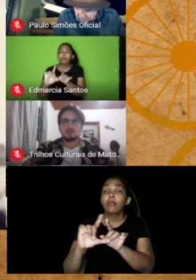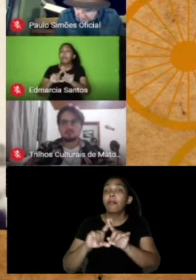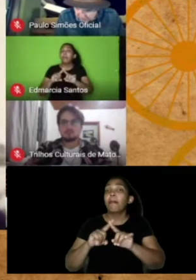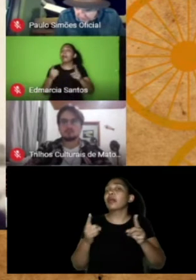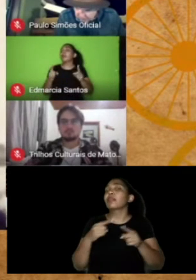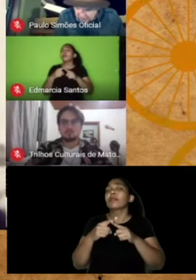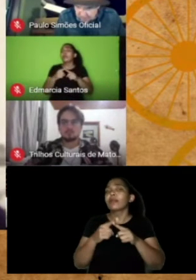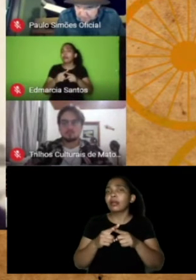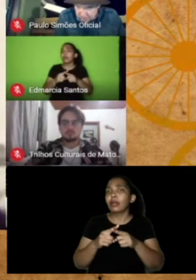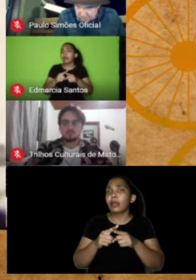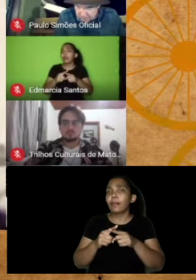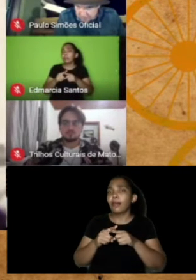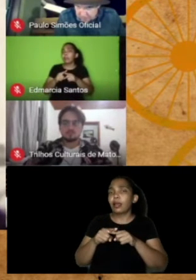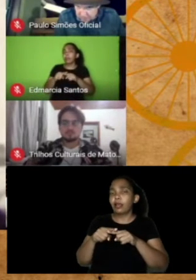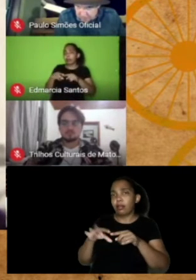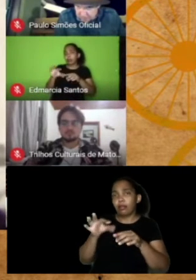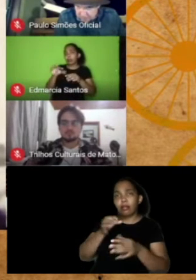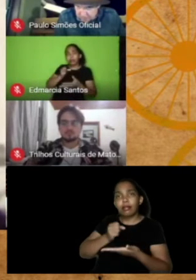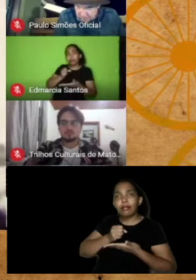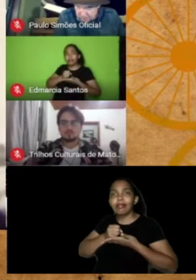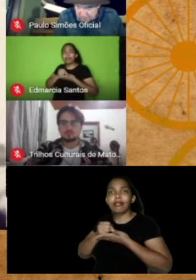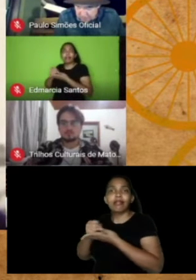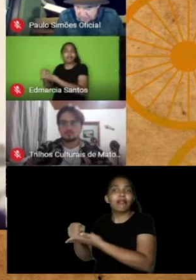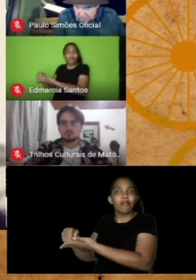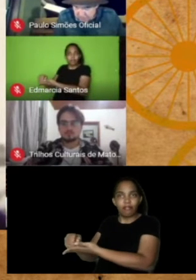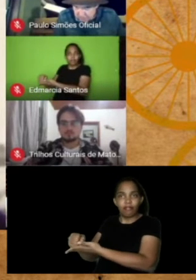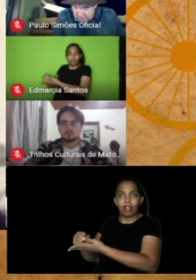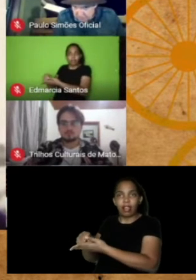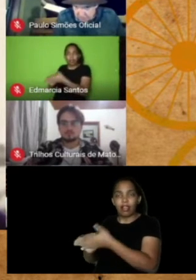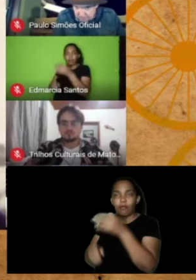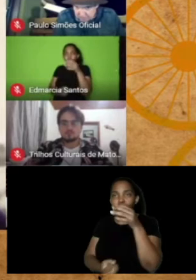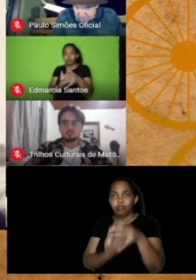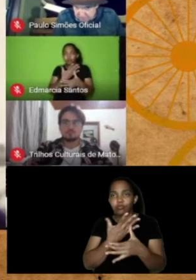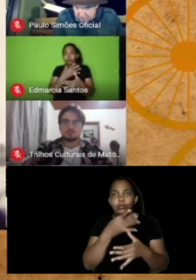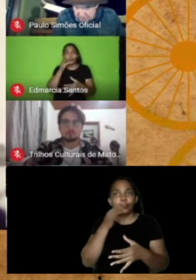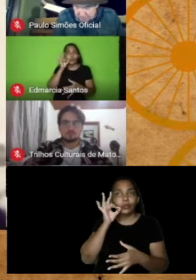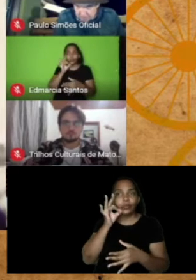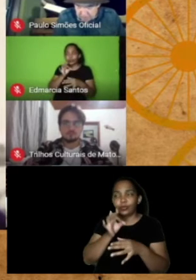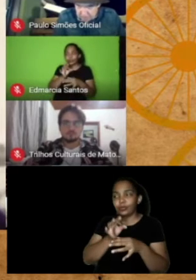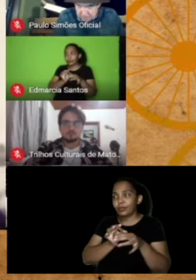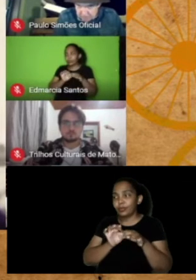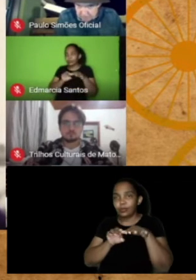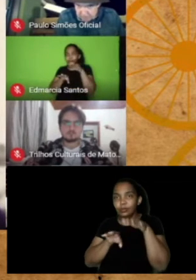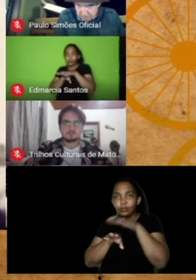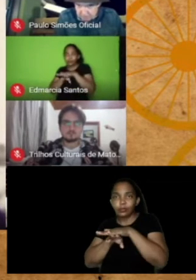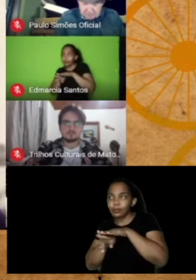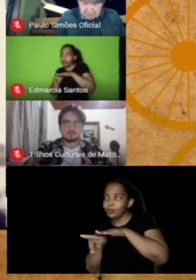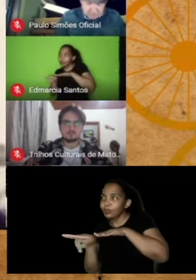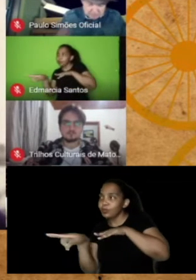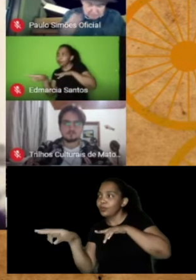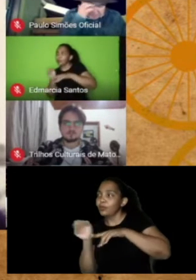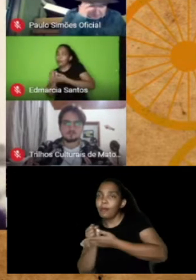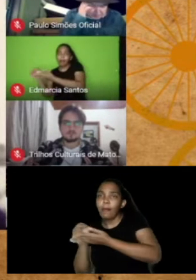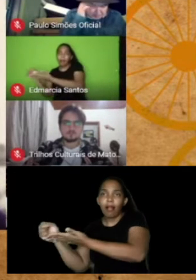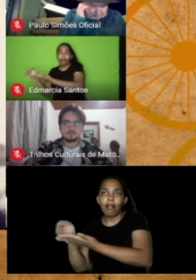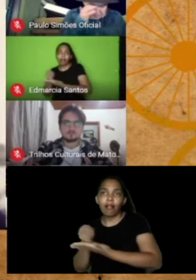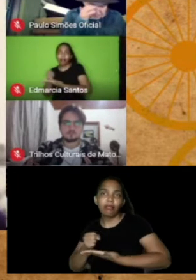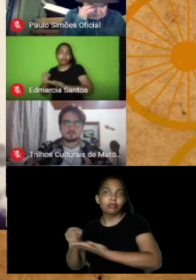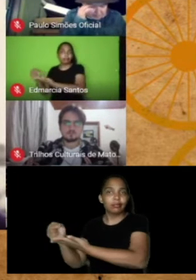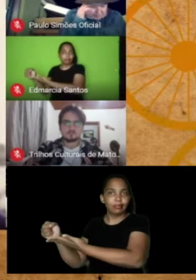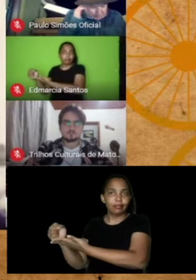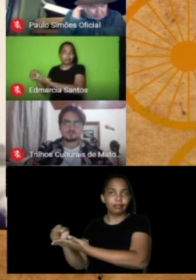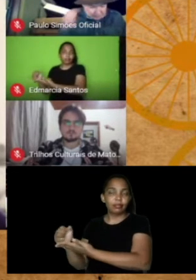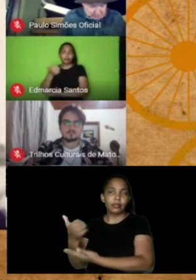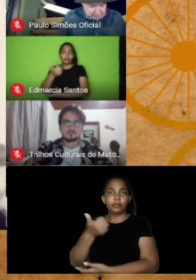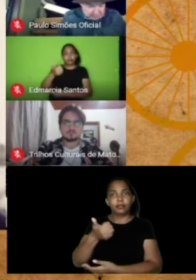Então, em 1904, chega a Sorocabana, em Bauru. Em 1905, chega a Noroeste. Em 1907,